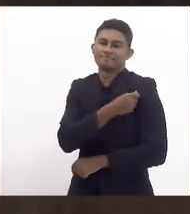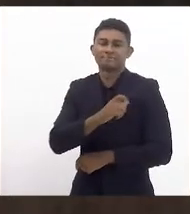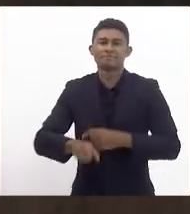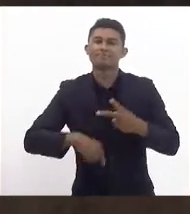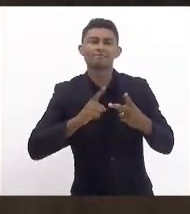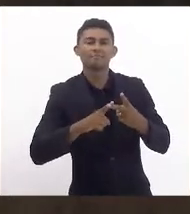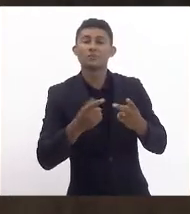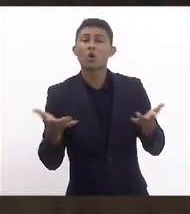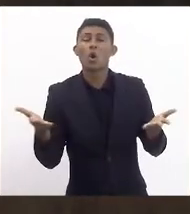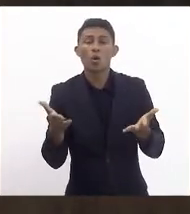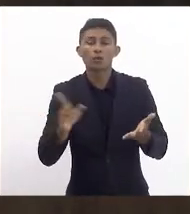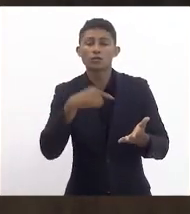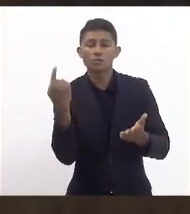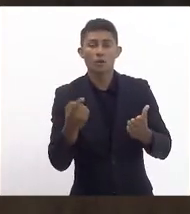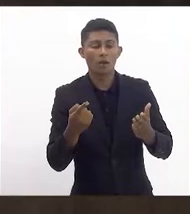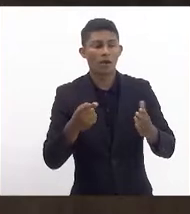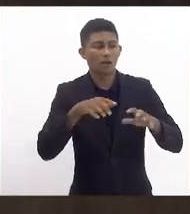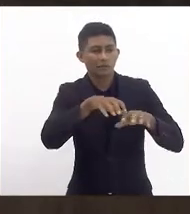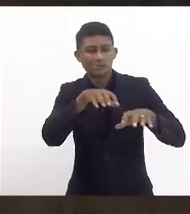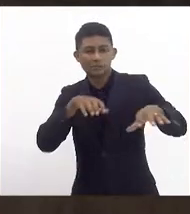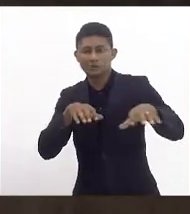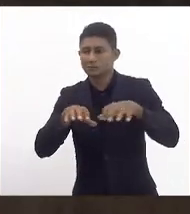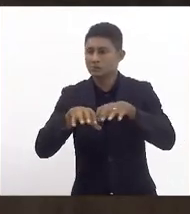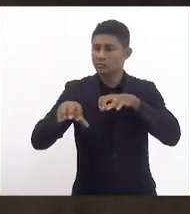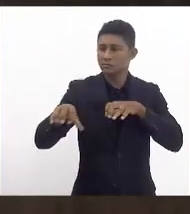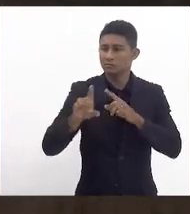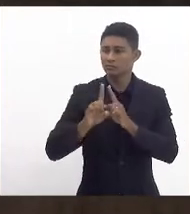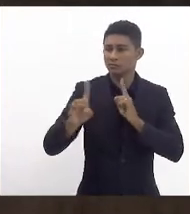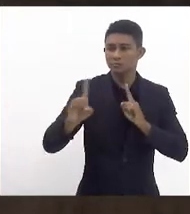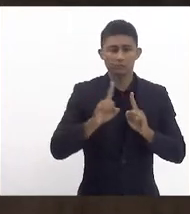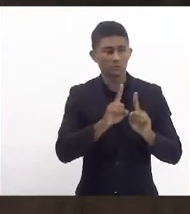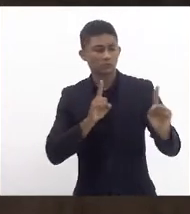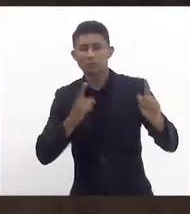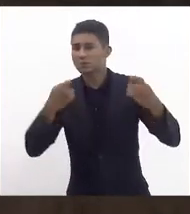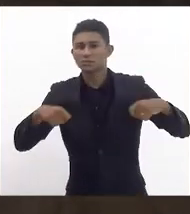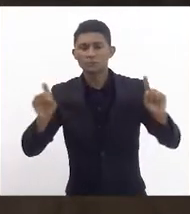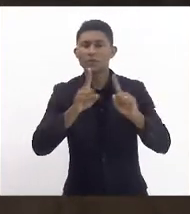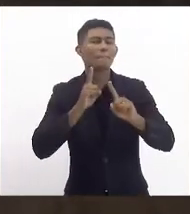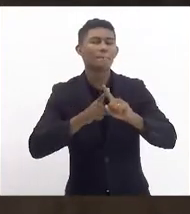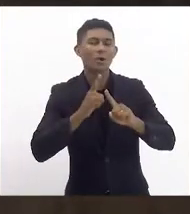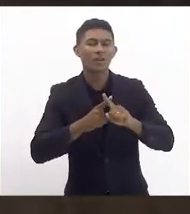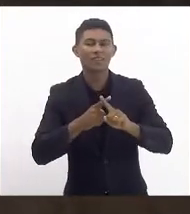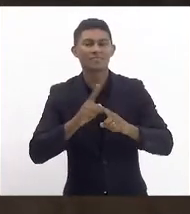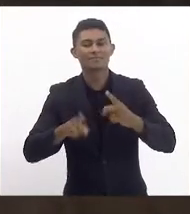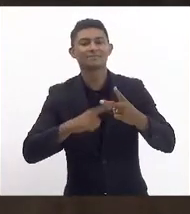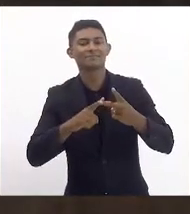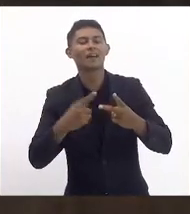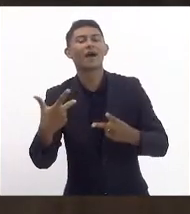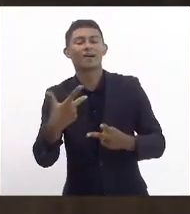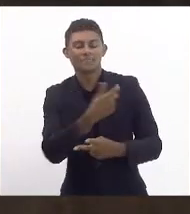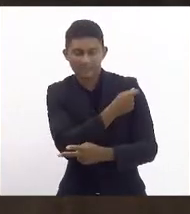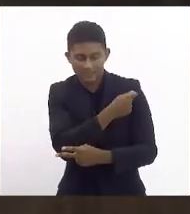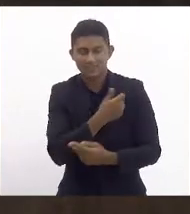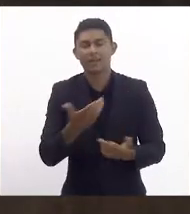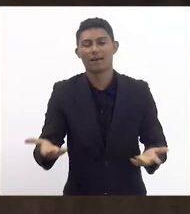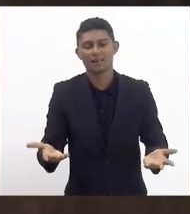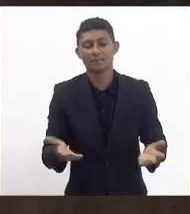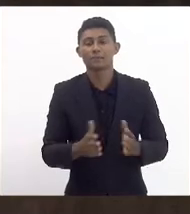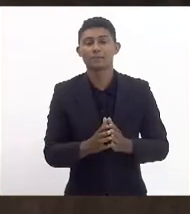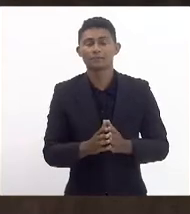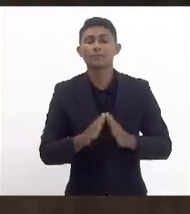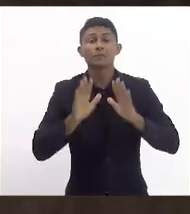precisamos mais do isolamento social e físico por causa da vacina. Mas nós não